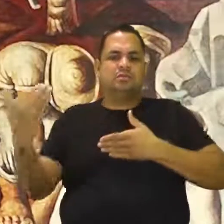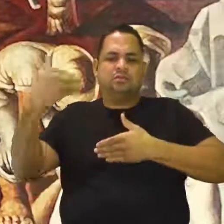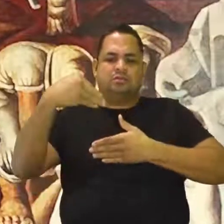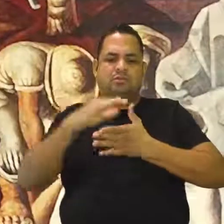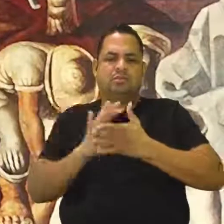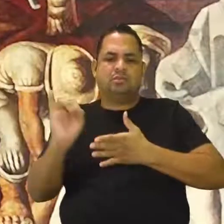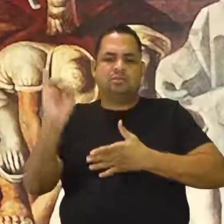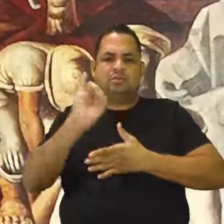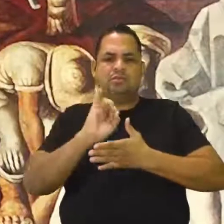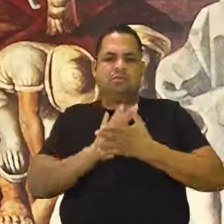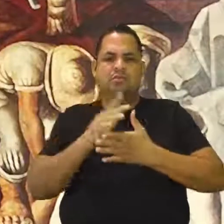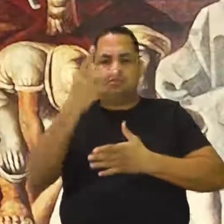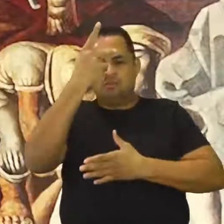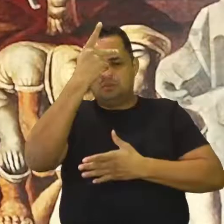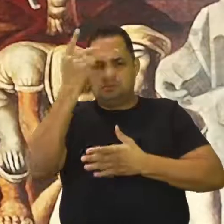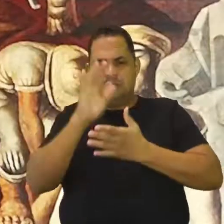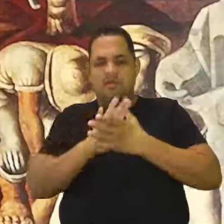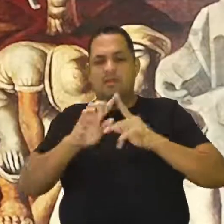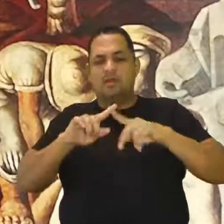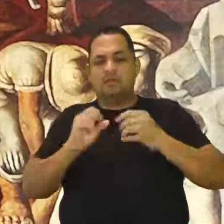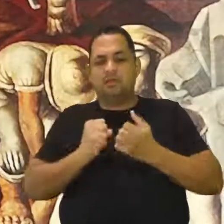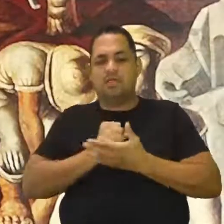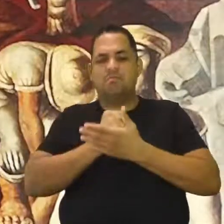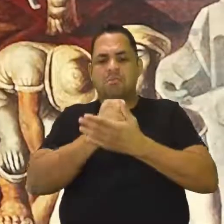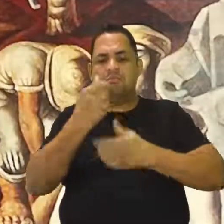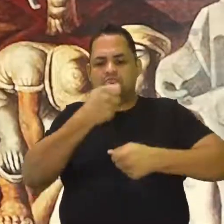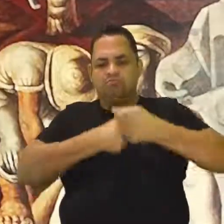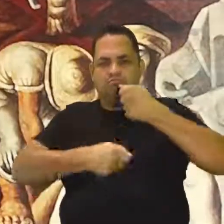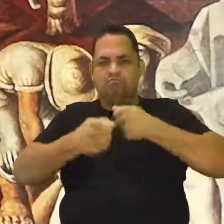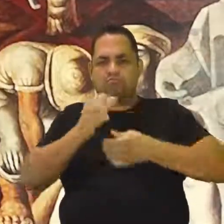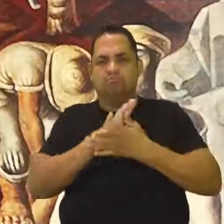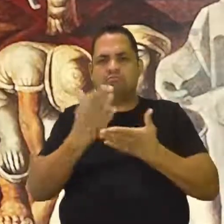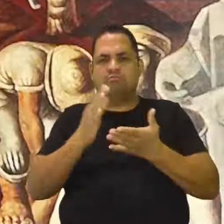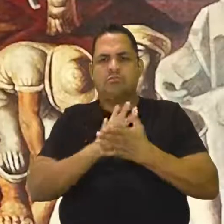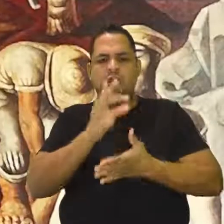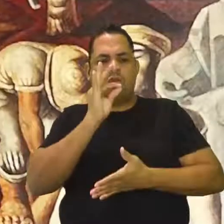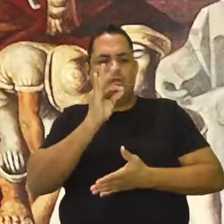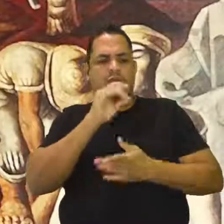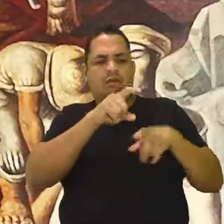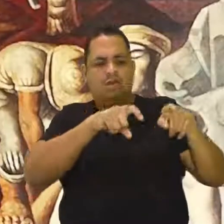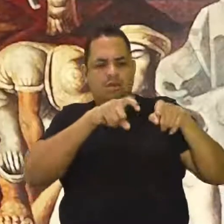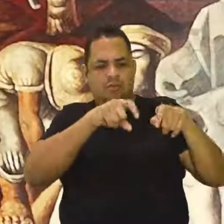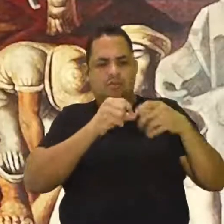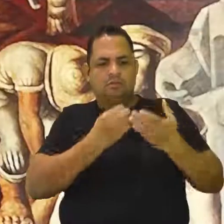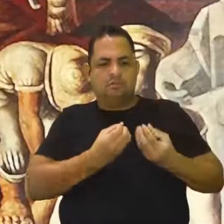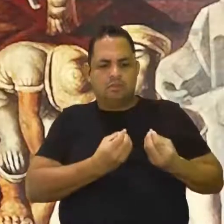do Brasil, mas a base da economia do Brasil era a economia cafeeira.